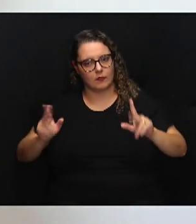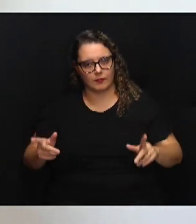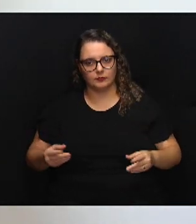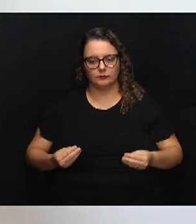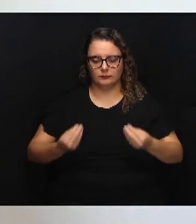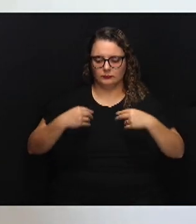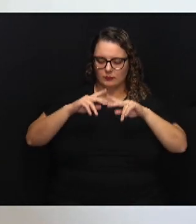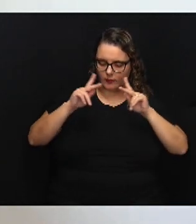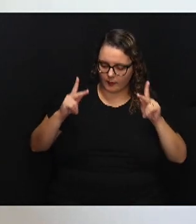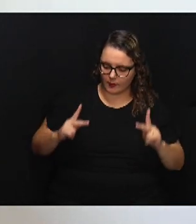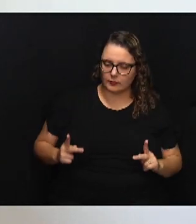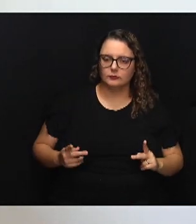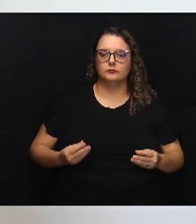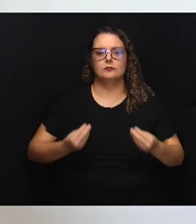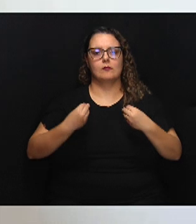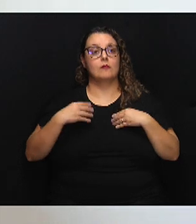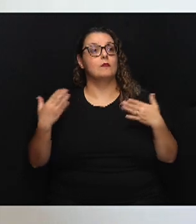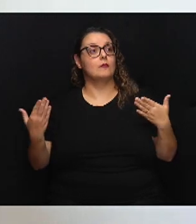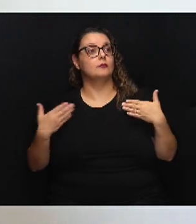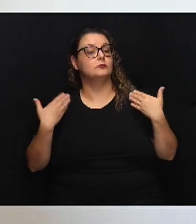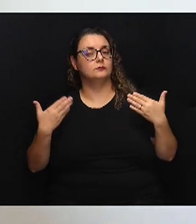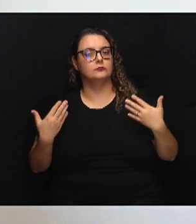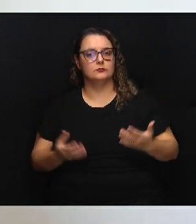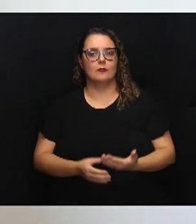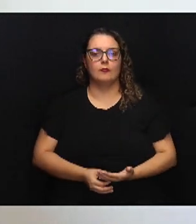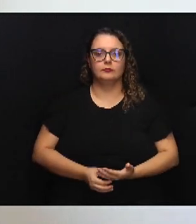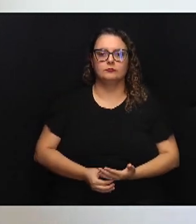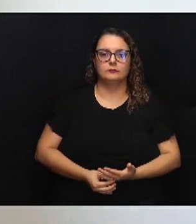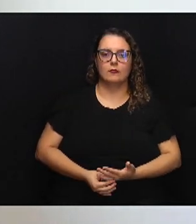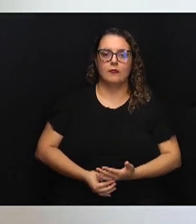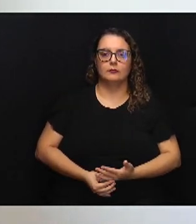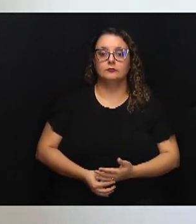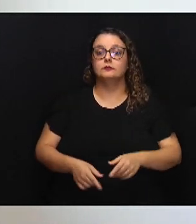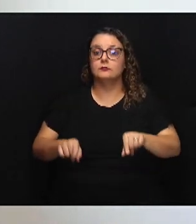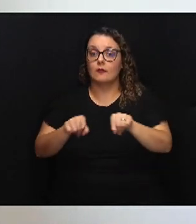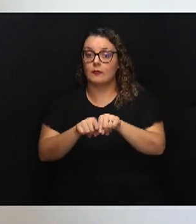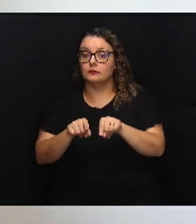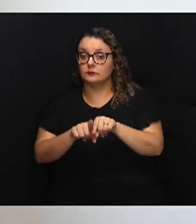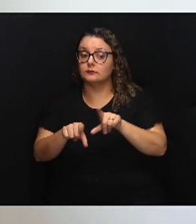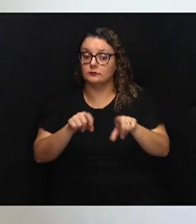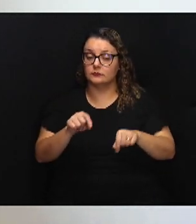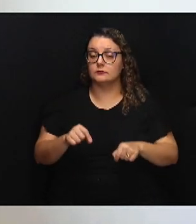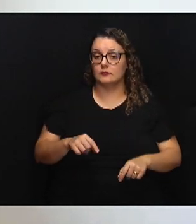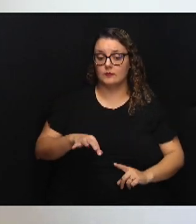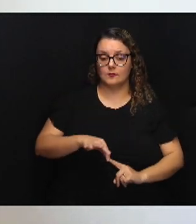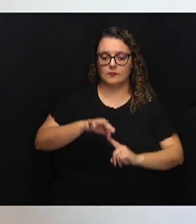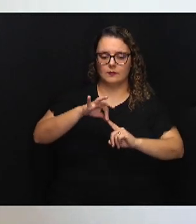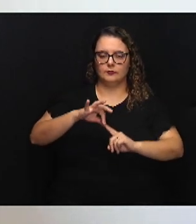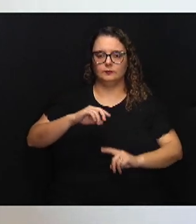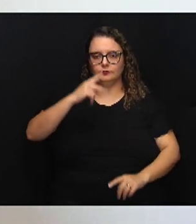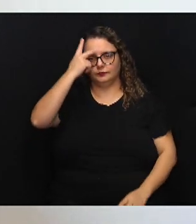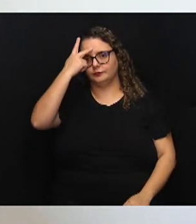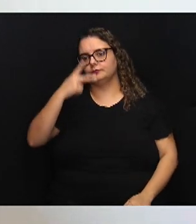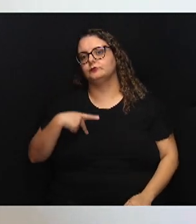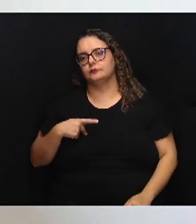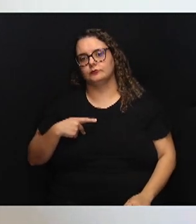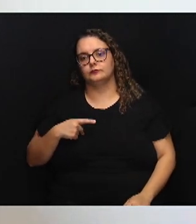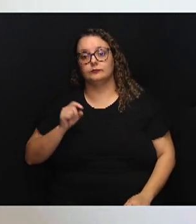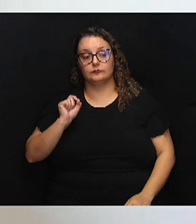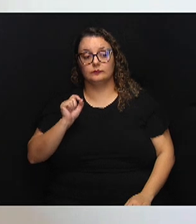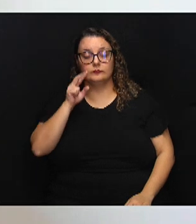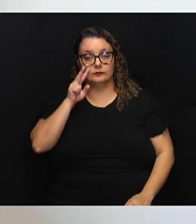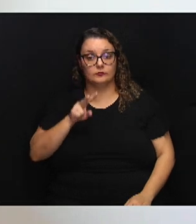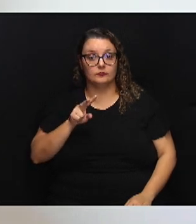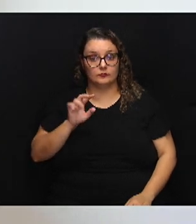transmite paz, que me transmite alegria, e também é uma escolha de se priorizar, porque o que eu vejo muito